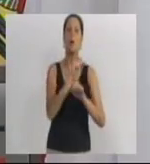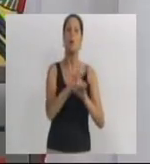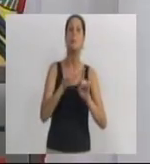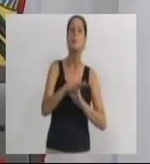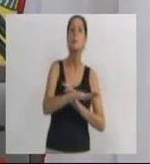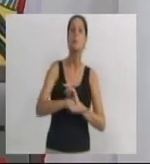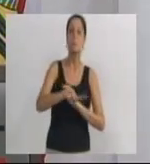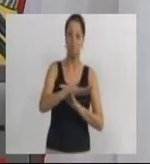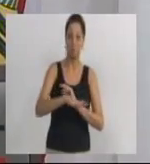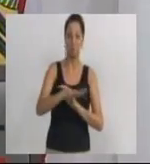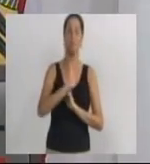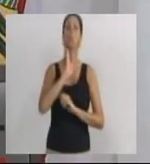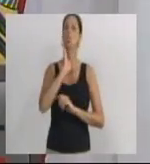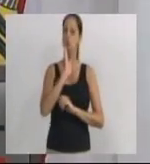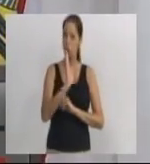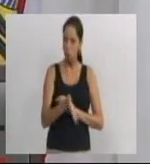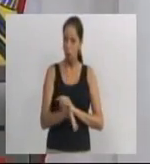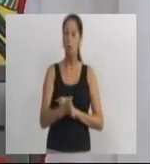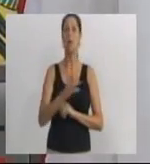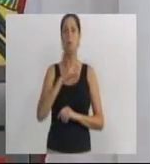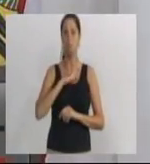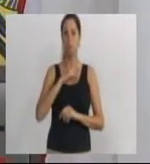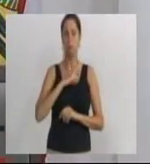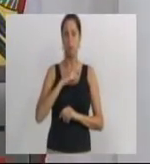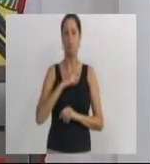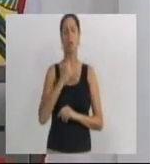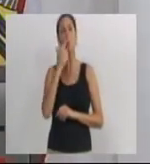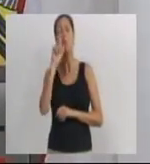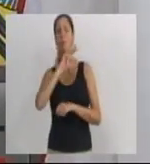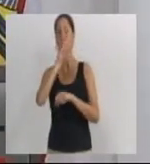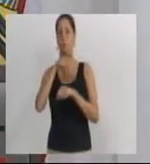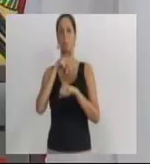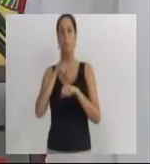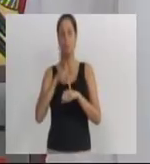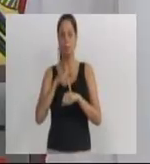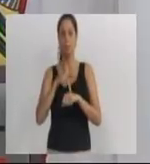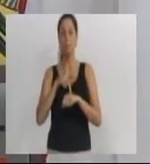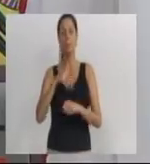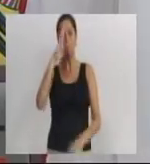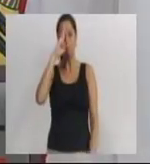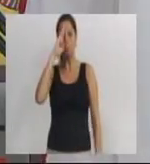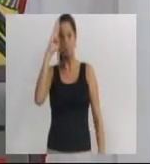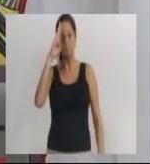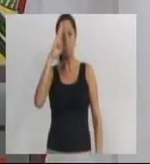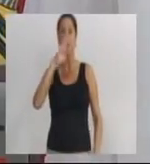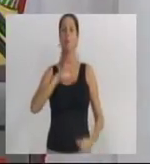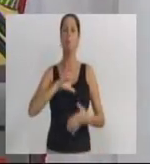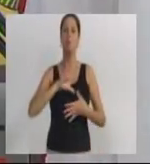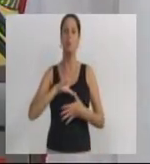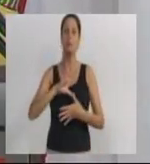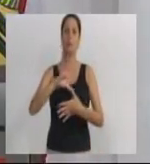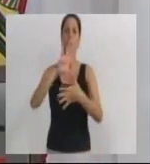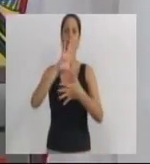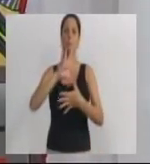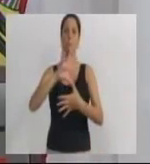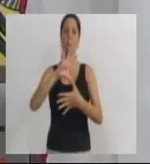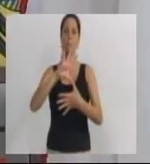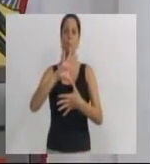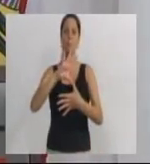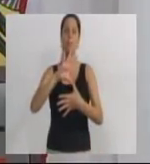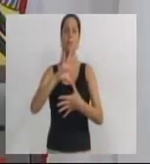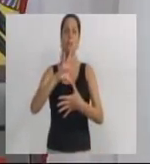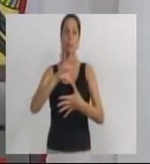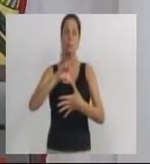que é o que já se aplica em alguns países, principalmente da América Latina, e nos países